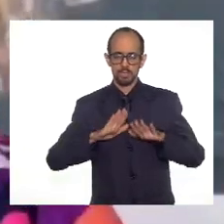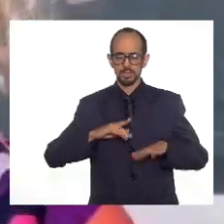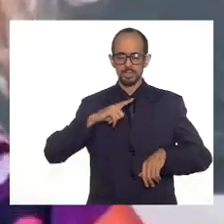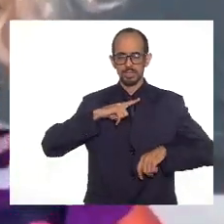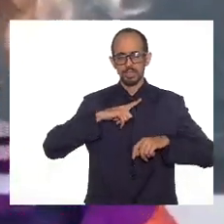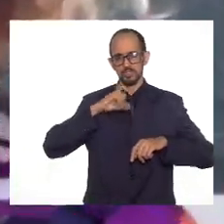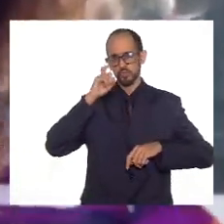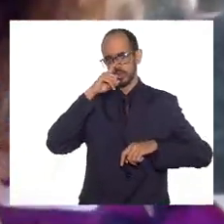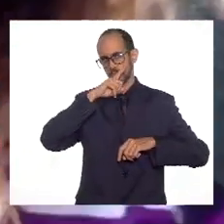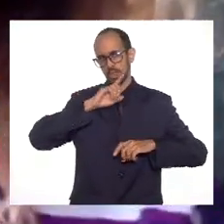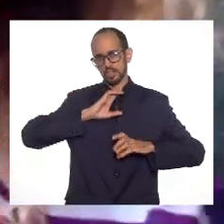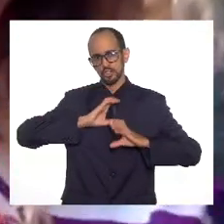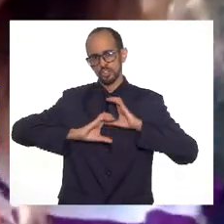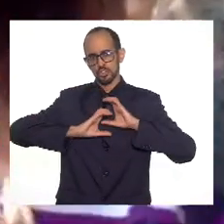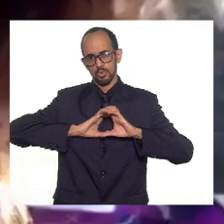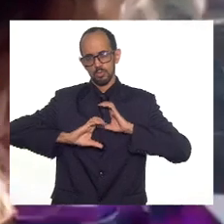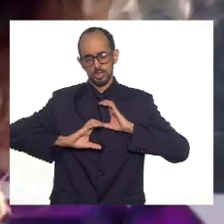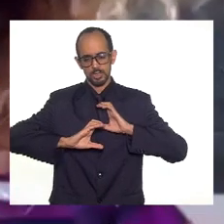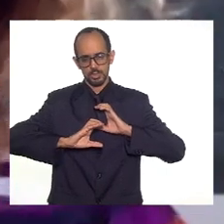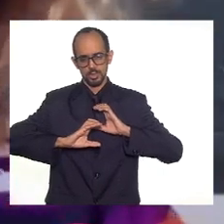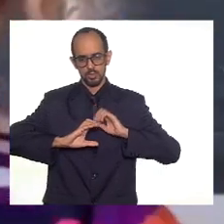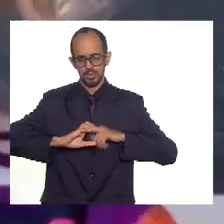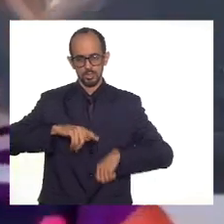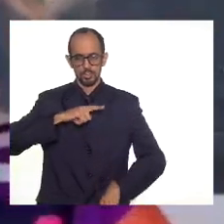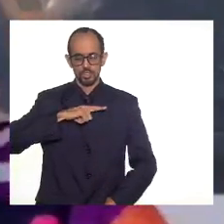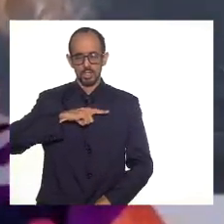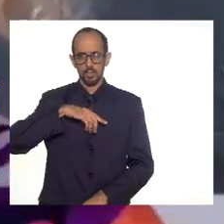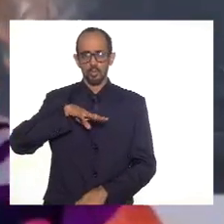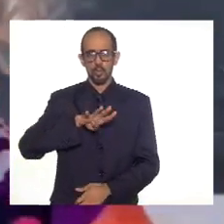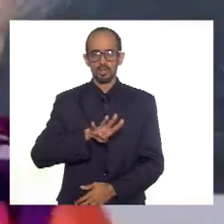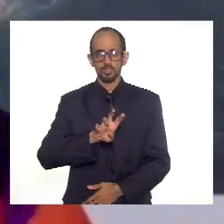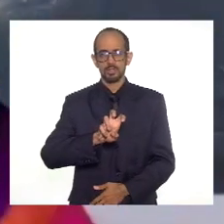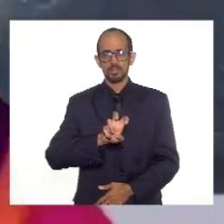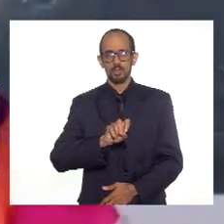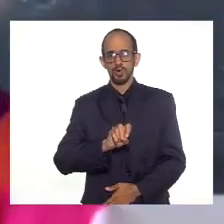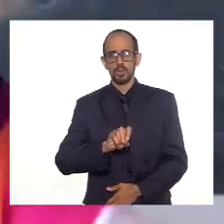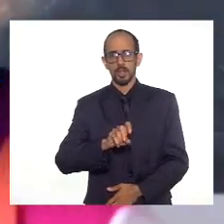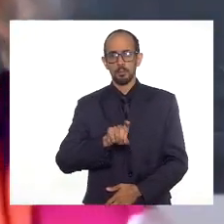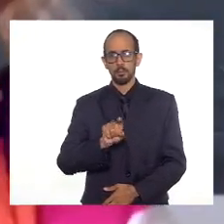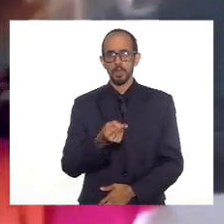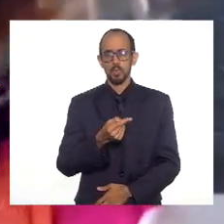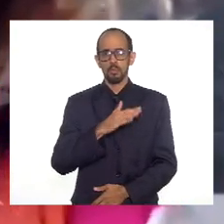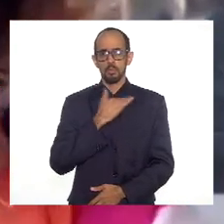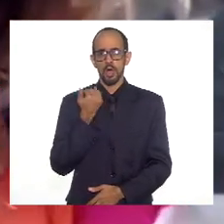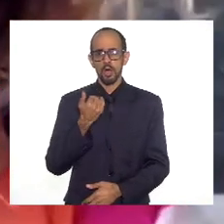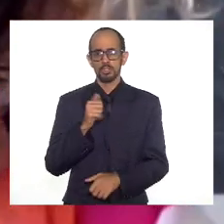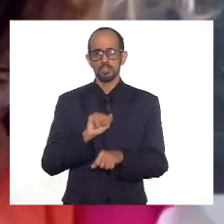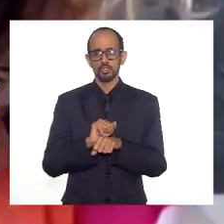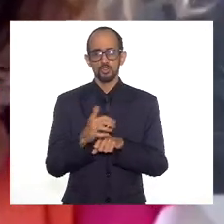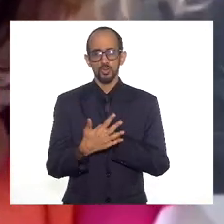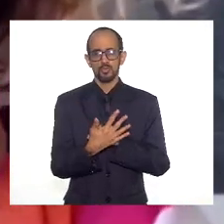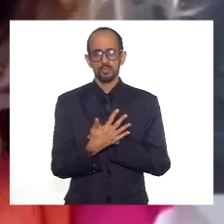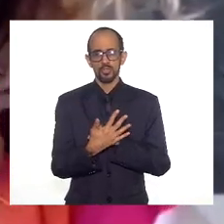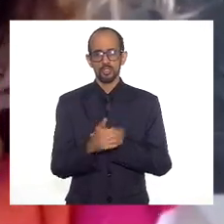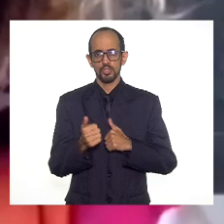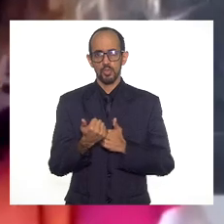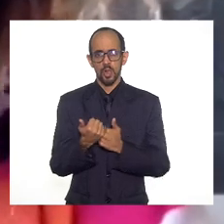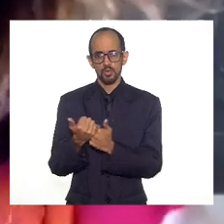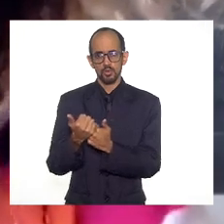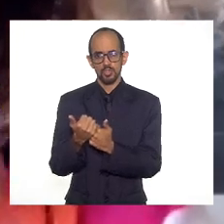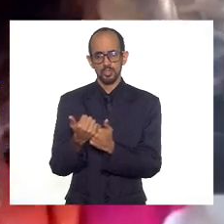Um Brasil onde batemos 450 mil mortes por Covid, onde o auxílio federal